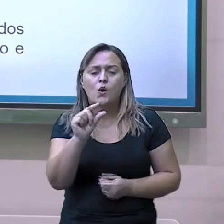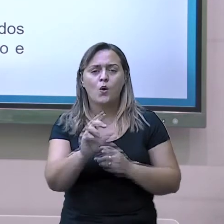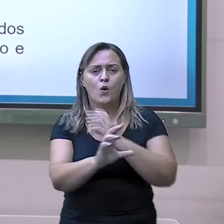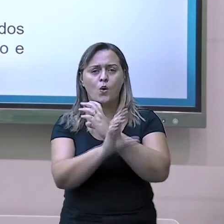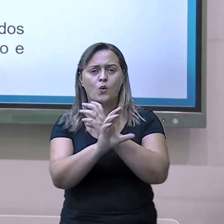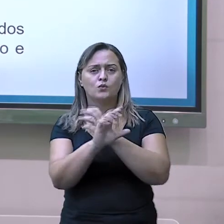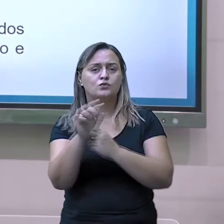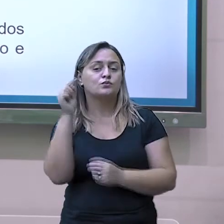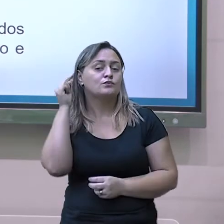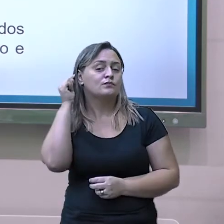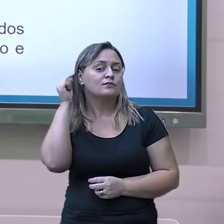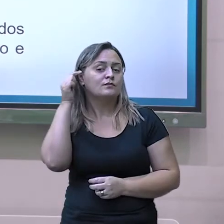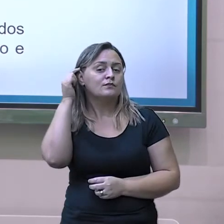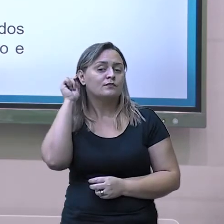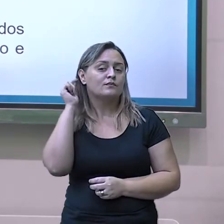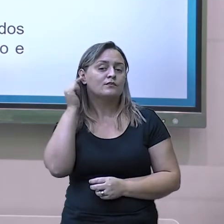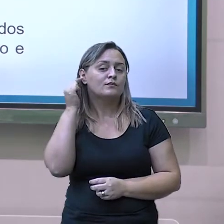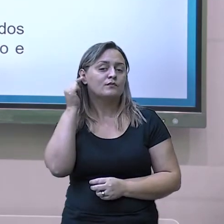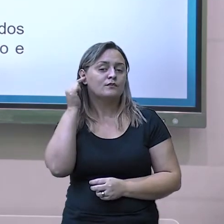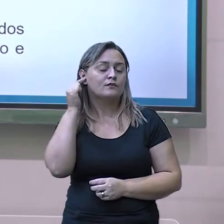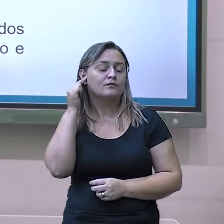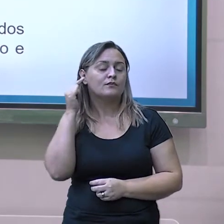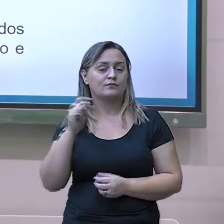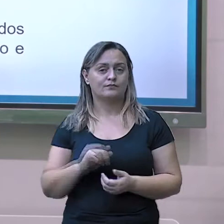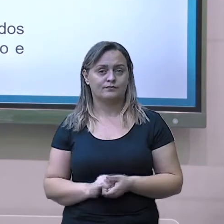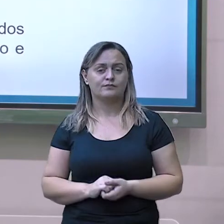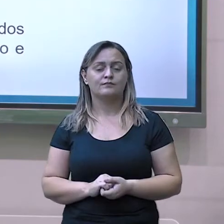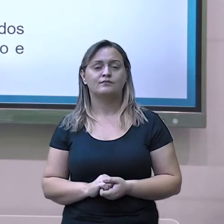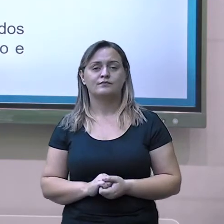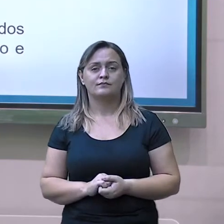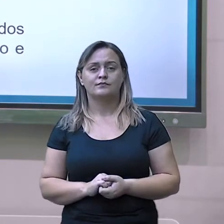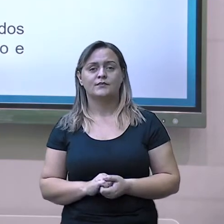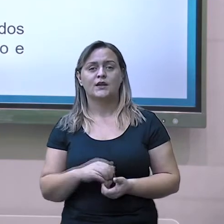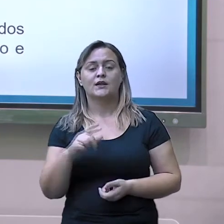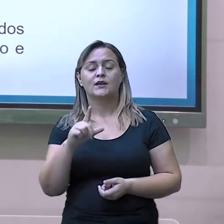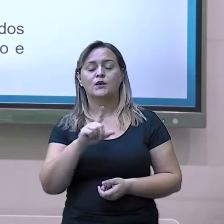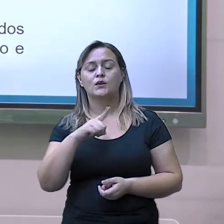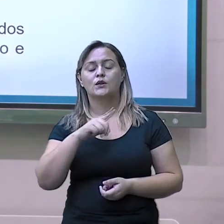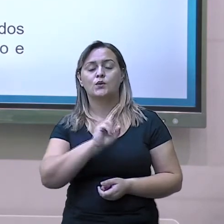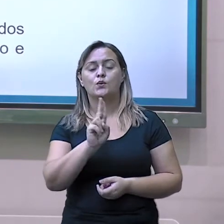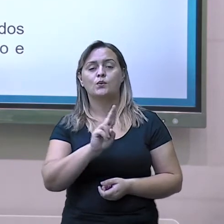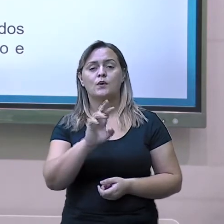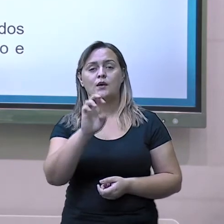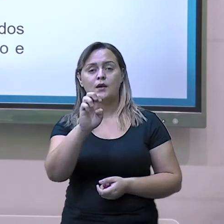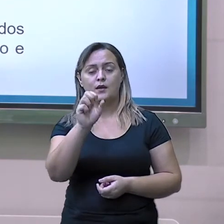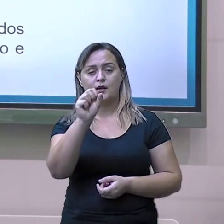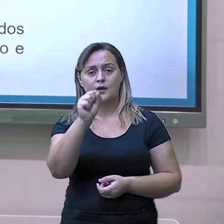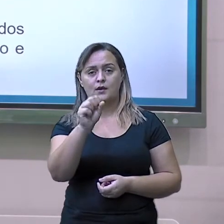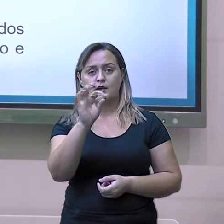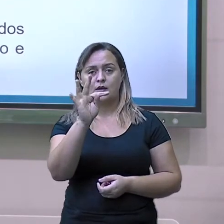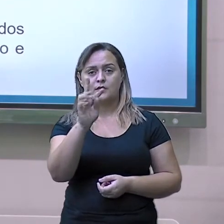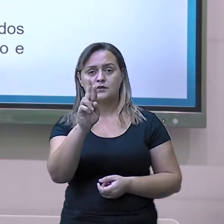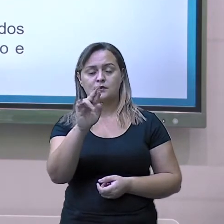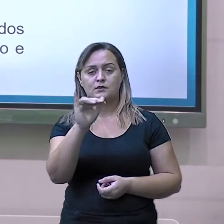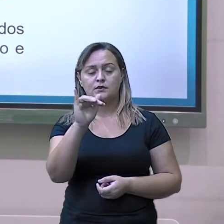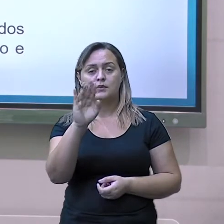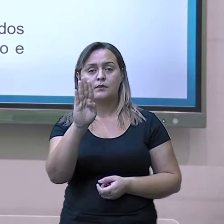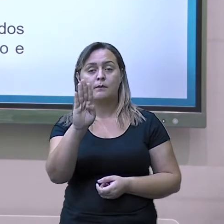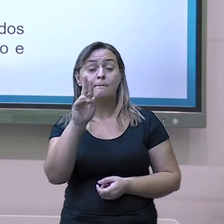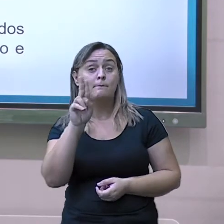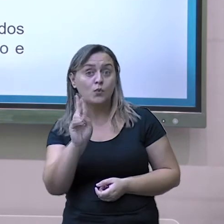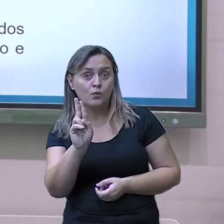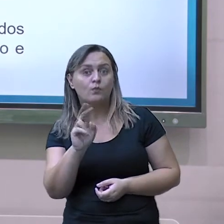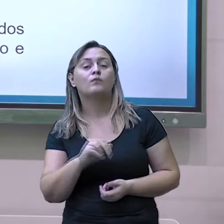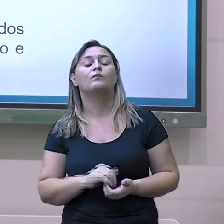né? Então está lá dentro e ele é chamado de estribo. É o menor osso do corpo humano.